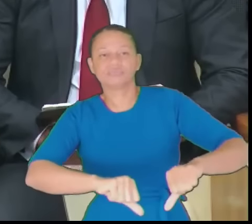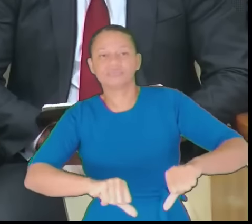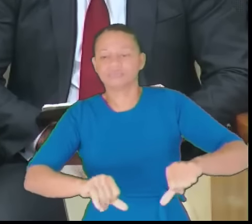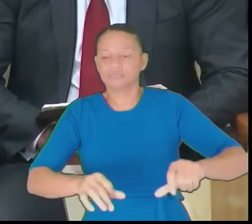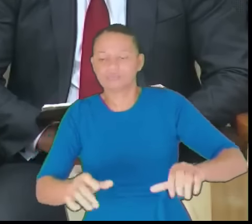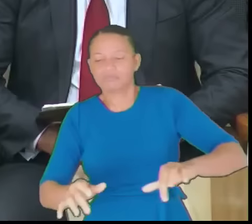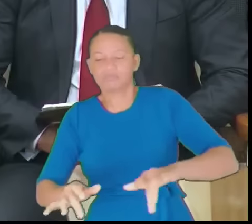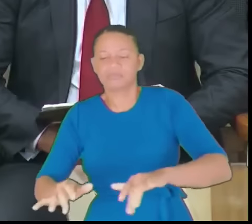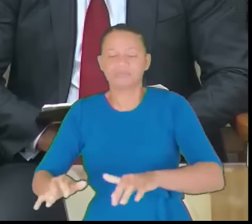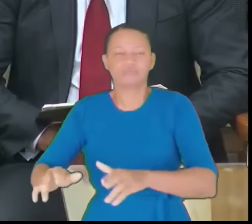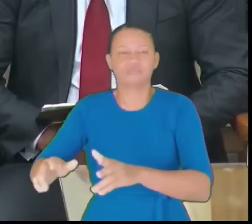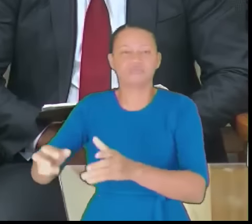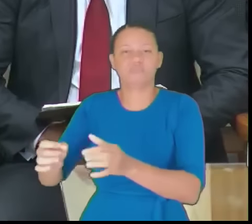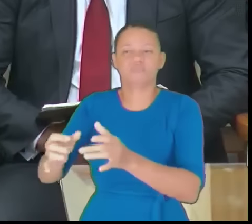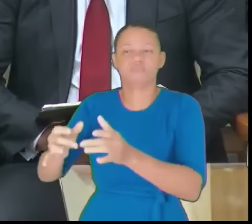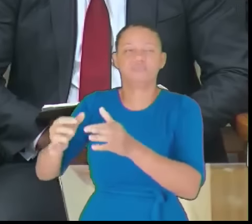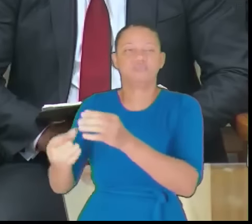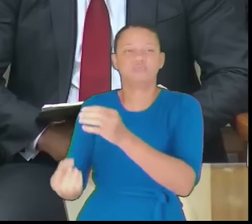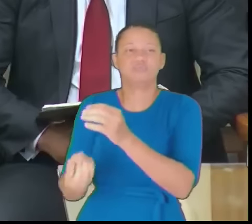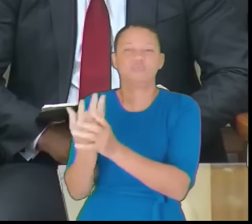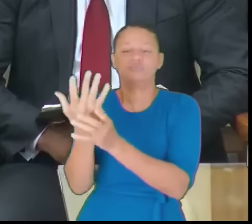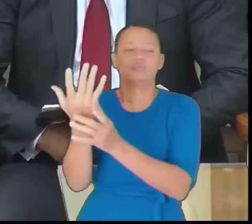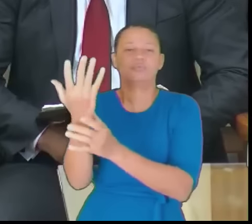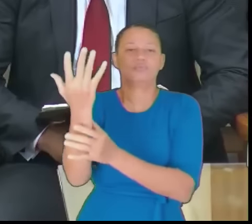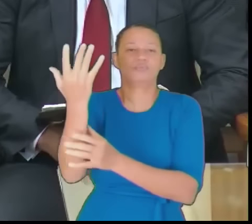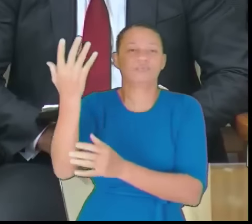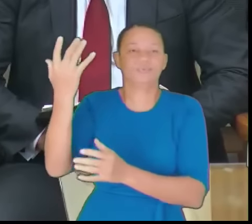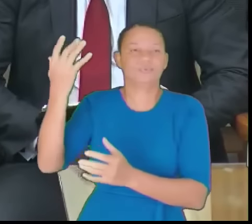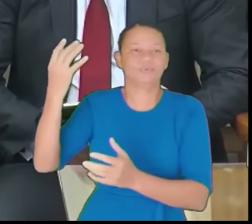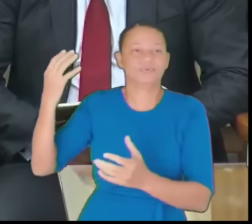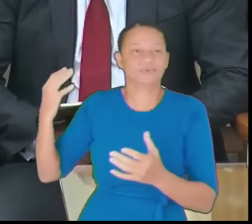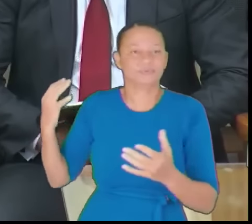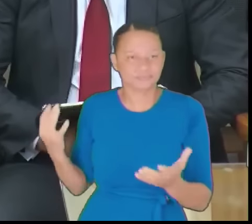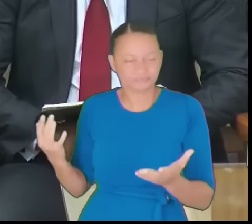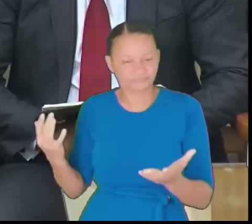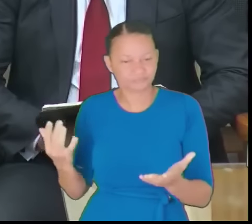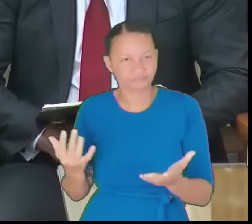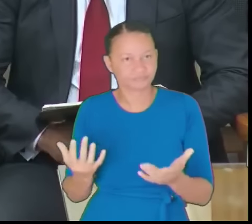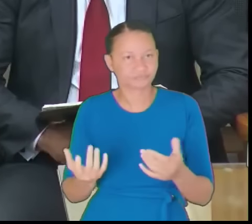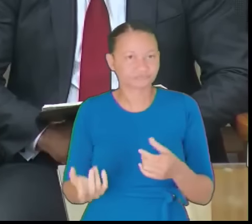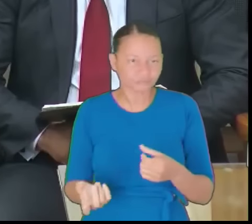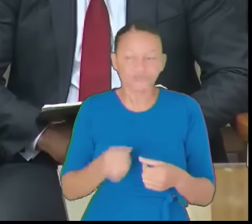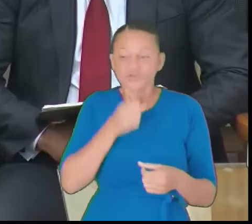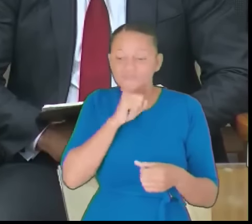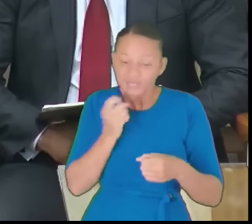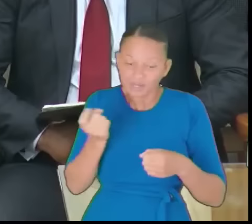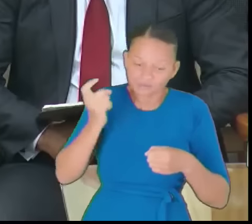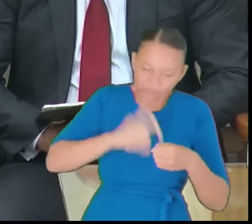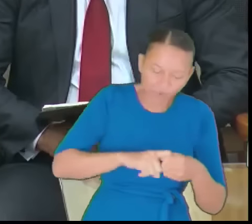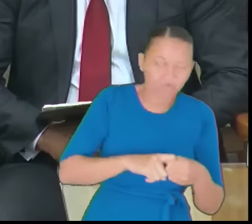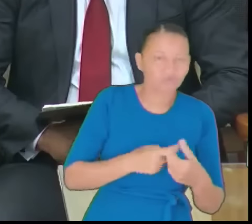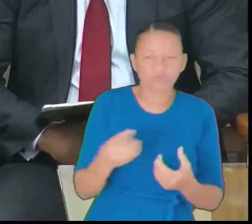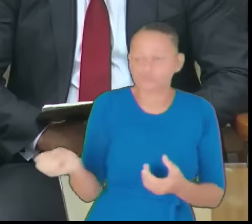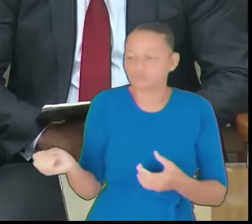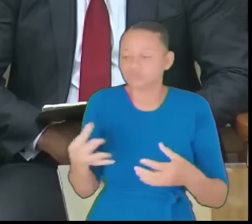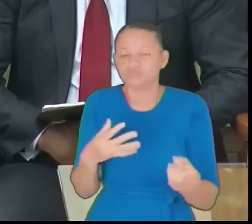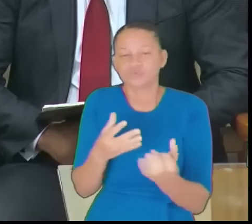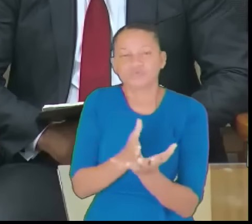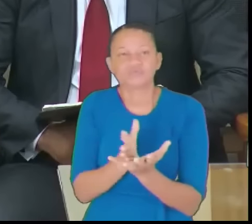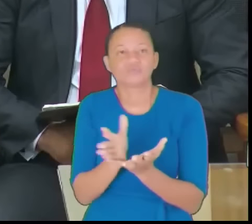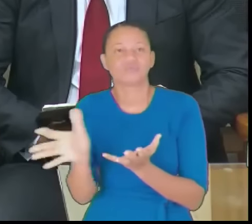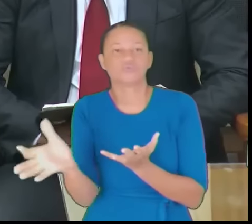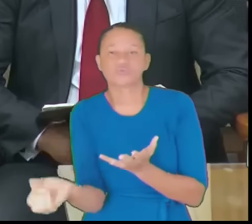começa. Aí ela ressuscita. Ou a denominação velha ressuscita, ou surge uma nova rama,